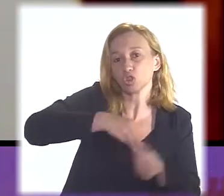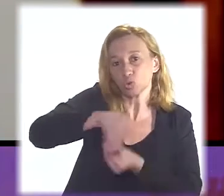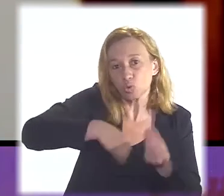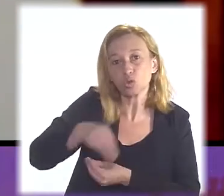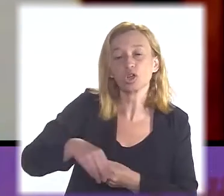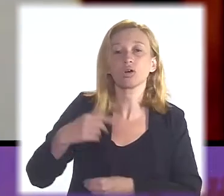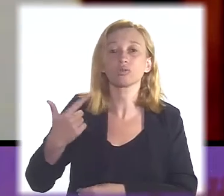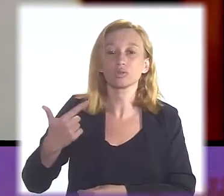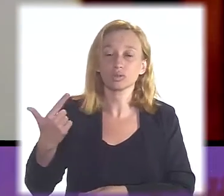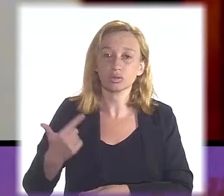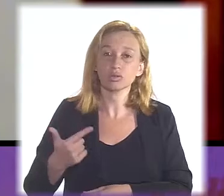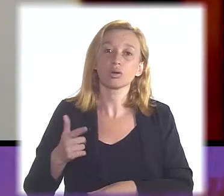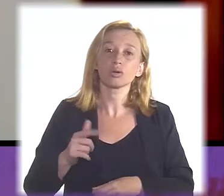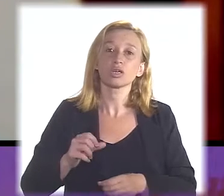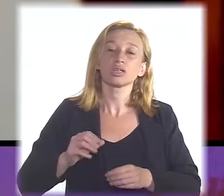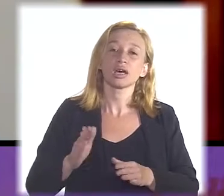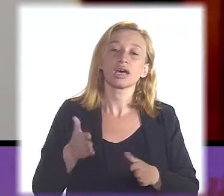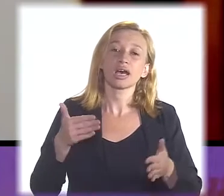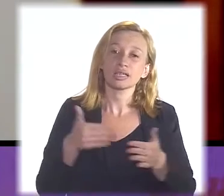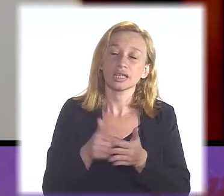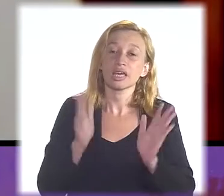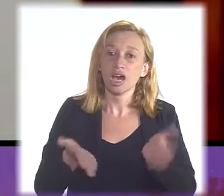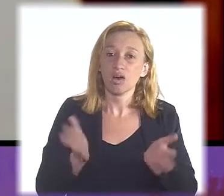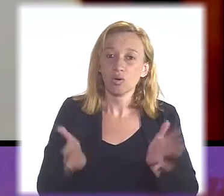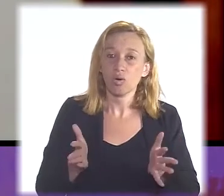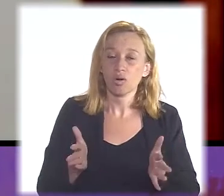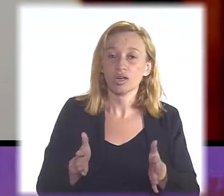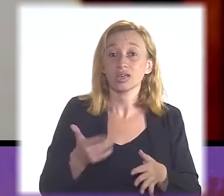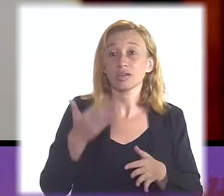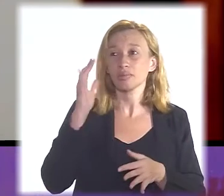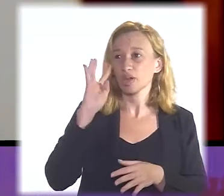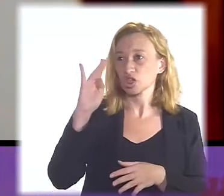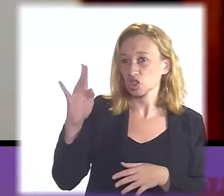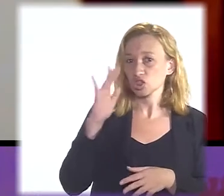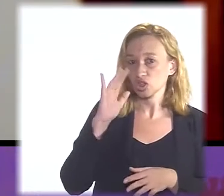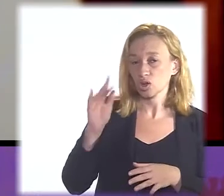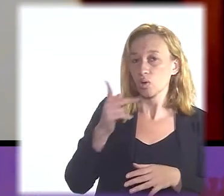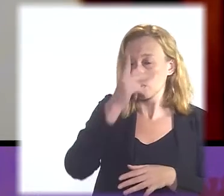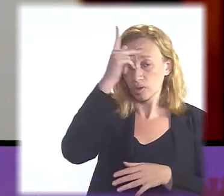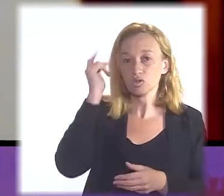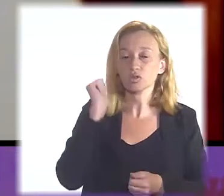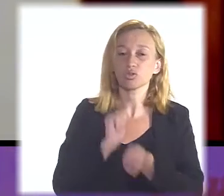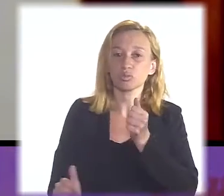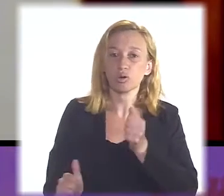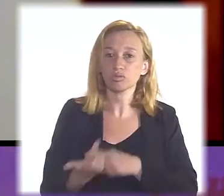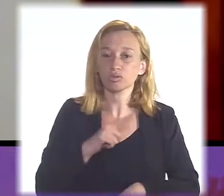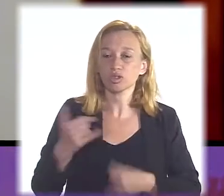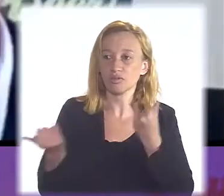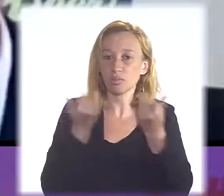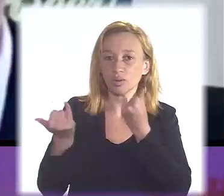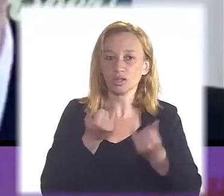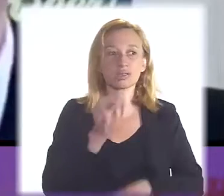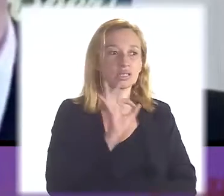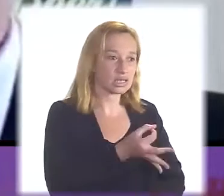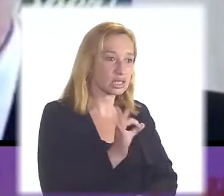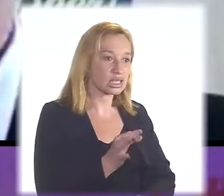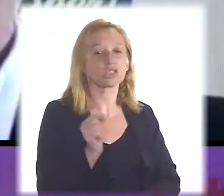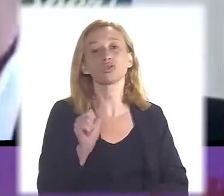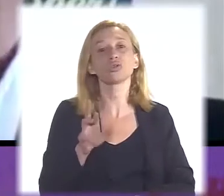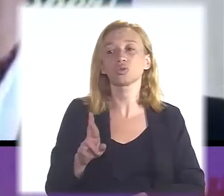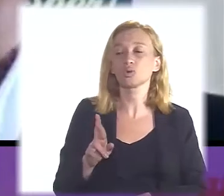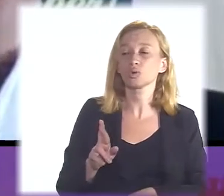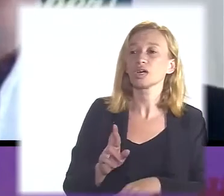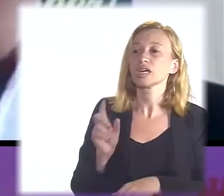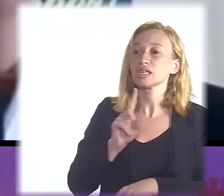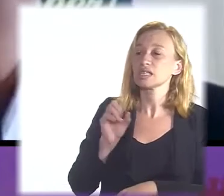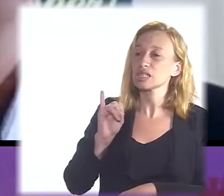com a segunda onda até agora. Imagina o jogador de futebol que não tem essas informações. Com certeza. Doutor Silvio Provenzano, o senhor é